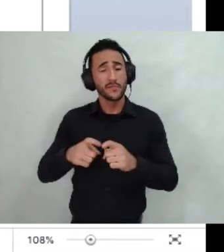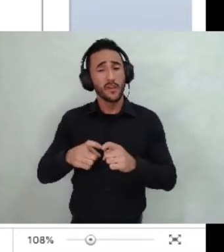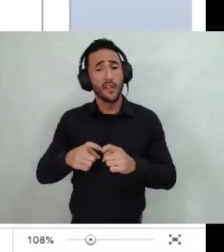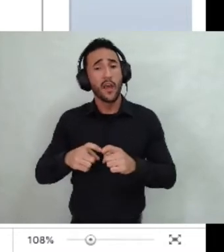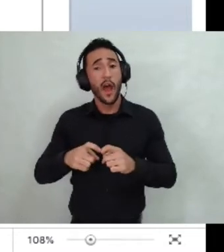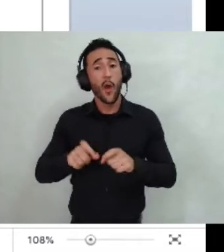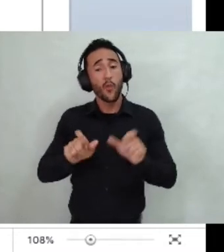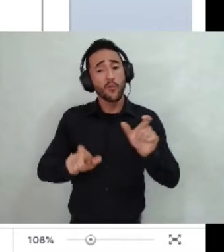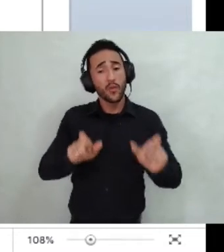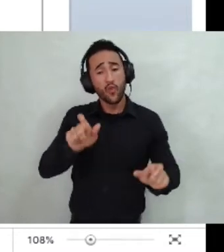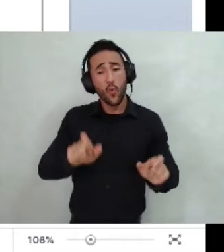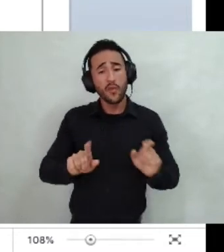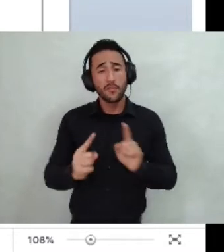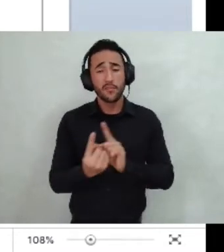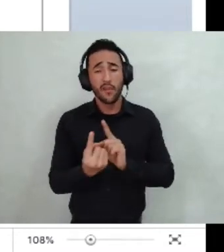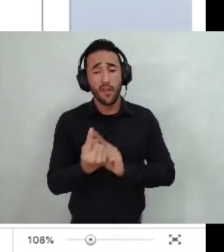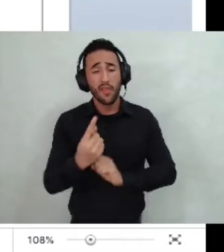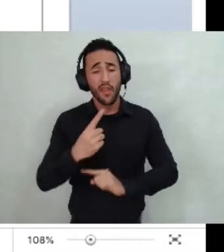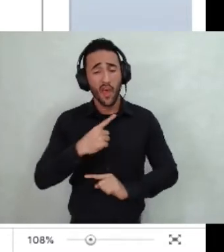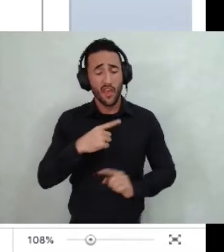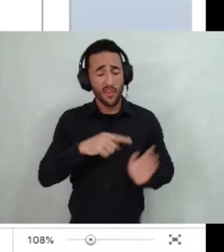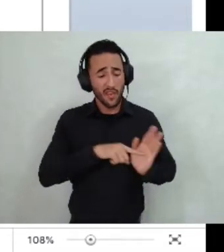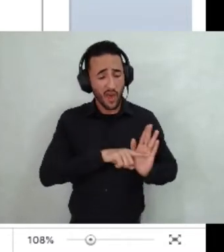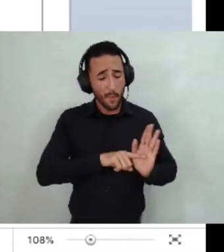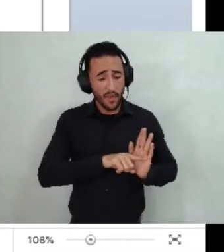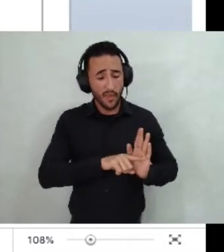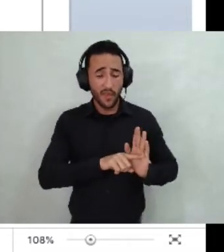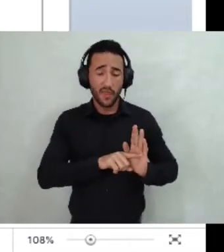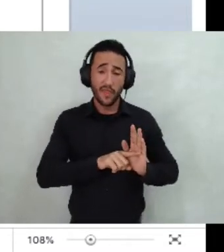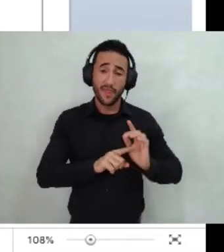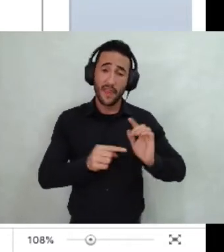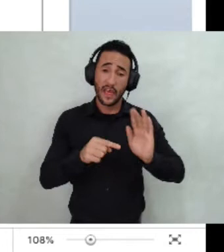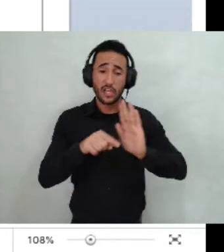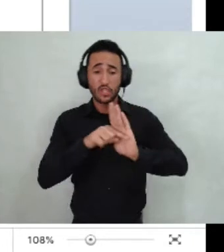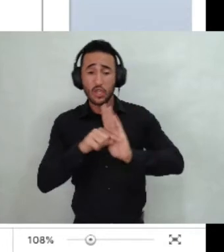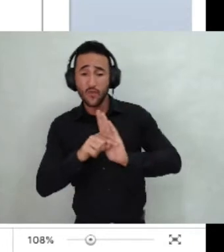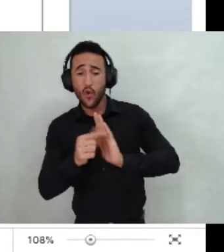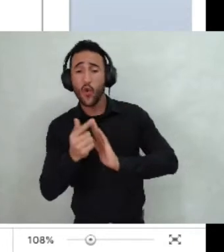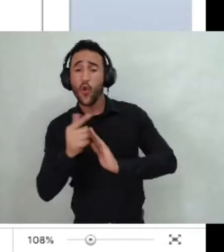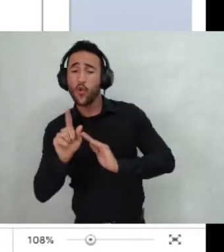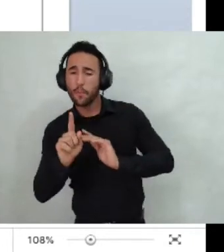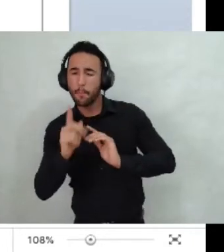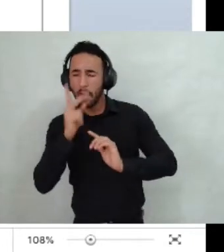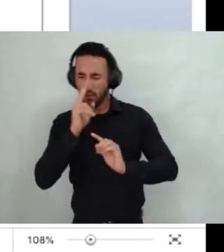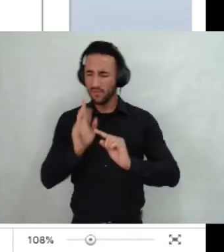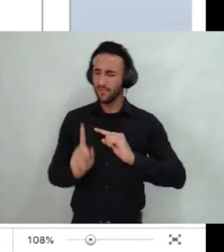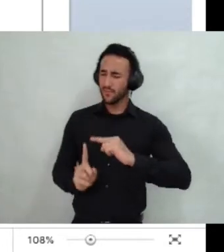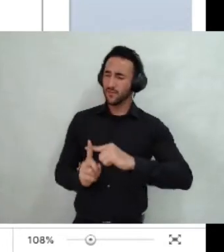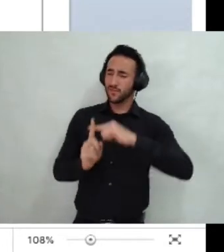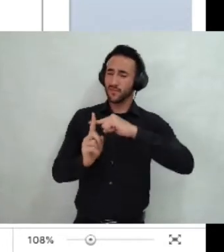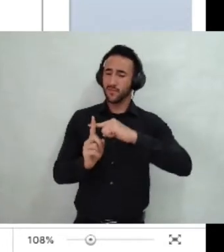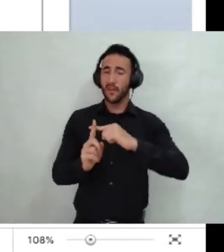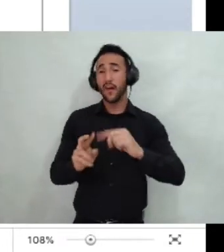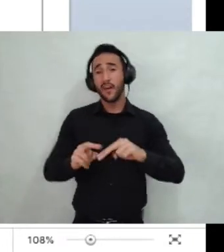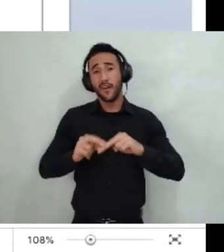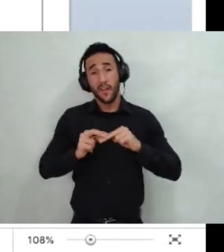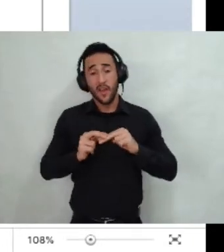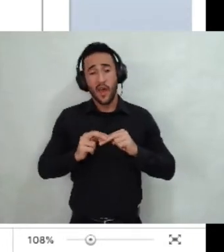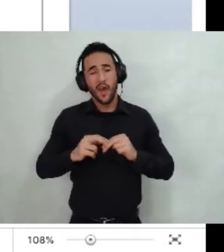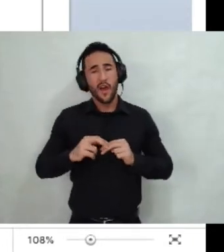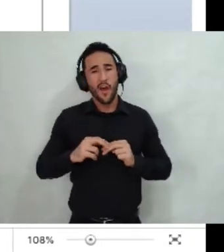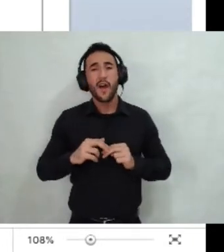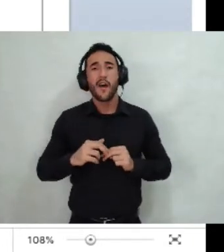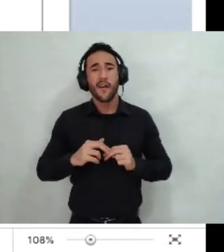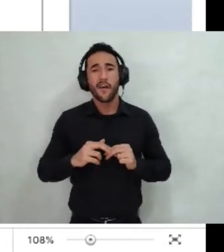hospitalar, tinham um teste negativo e depois vinham com um teste positivo e que se fez até uma hipótese de possível